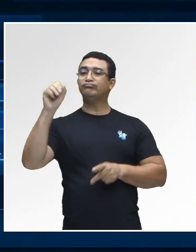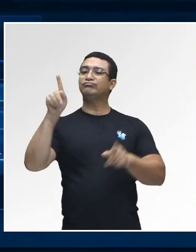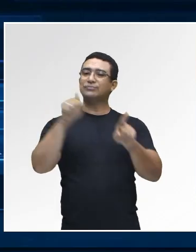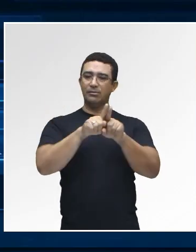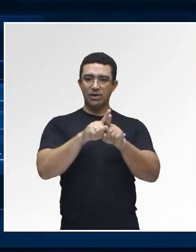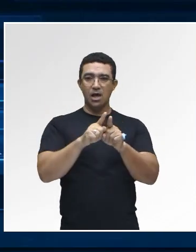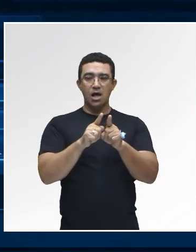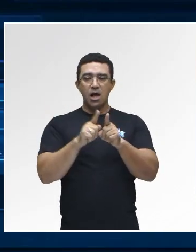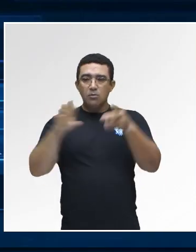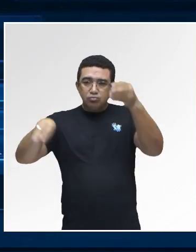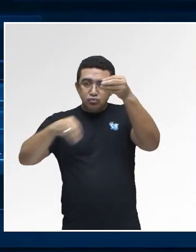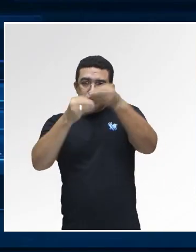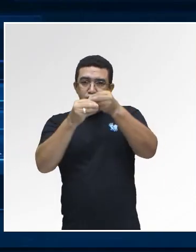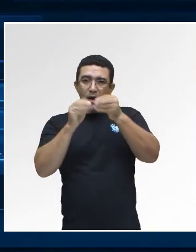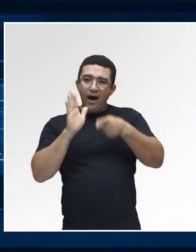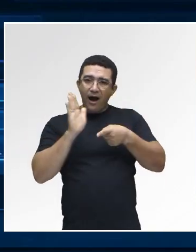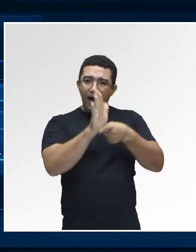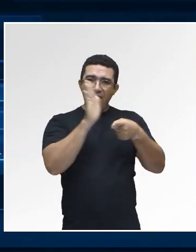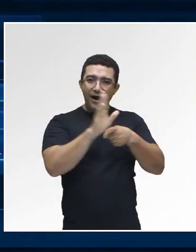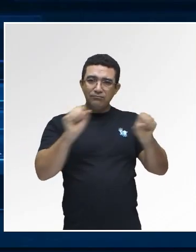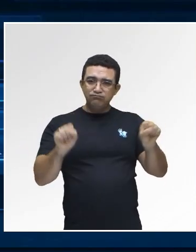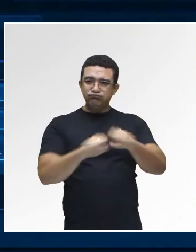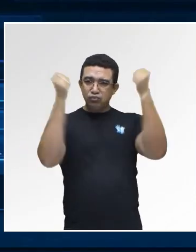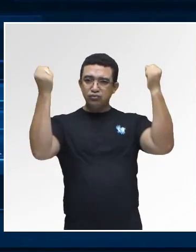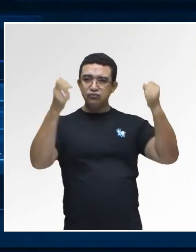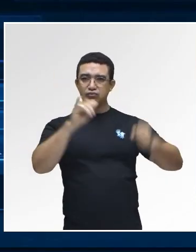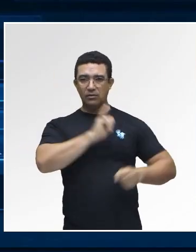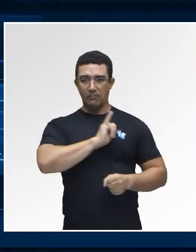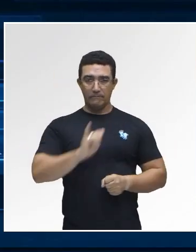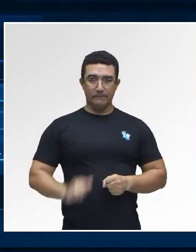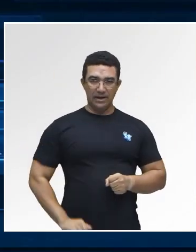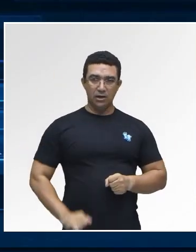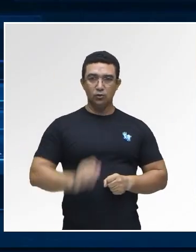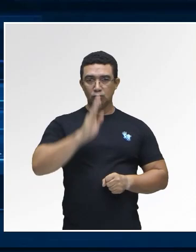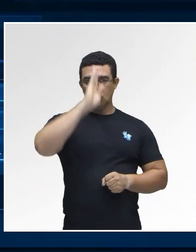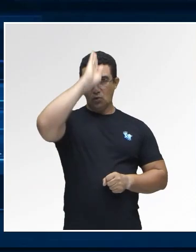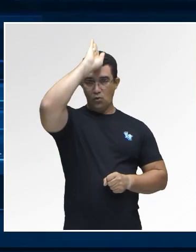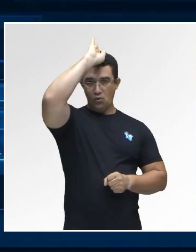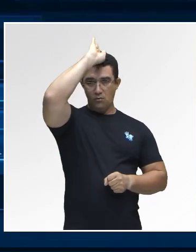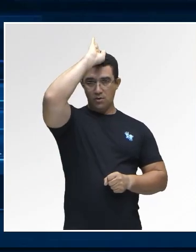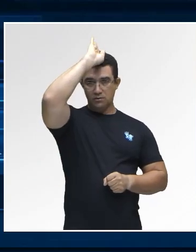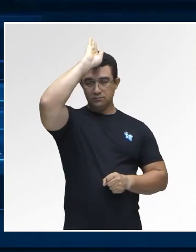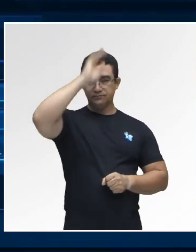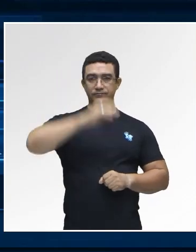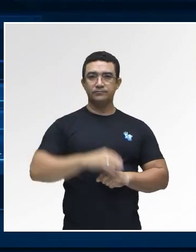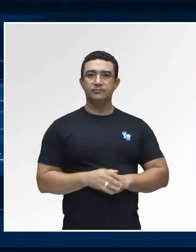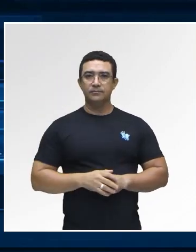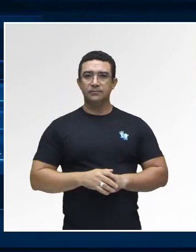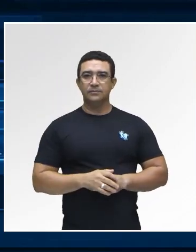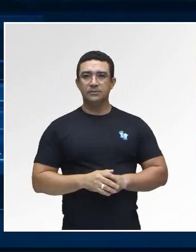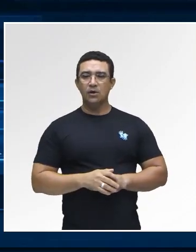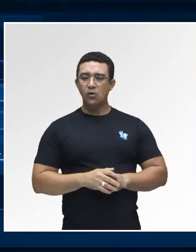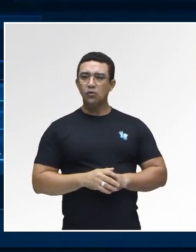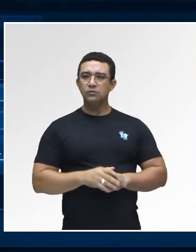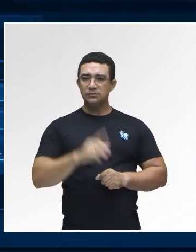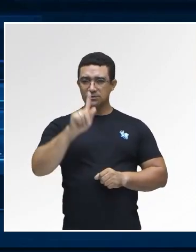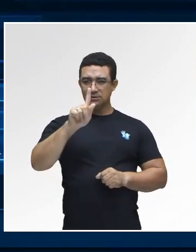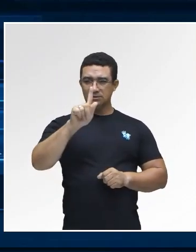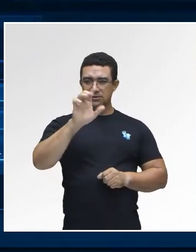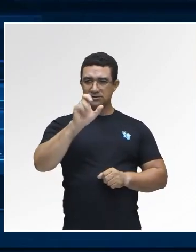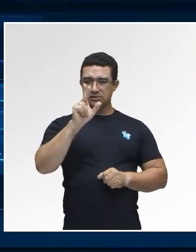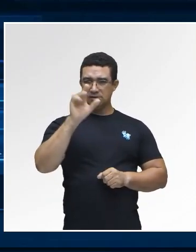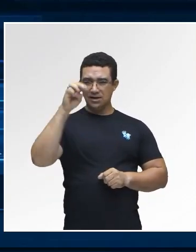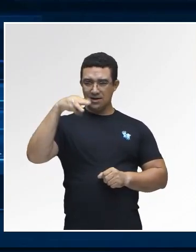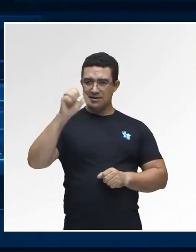ali nas fronteiras, quando eles percebem, lembra daquele ponto 1? A fragilidade do exército, eles